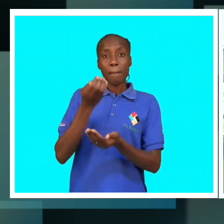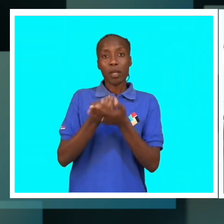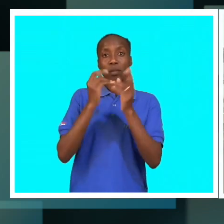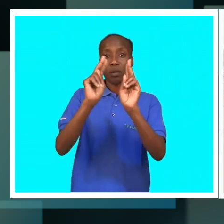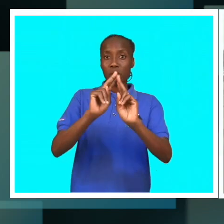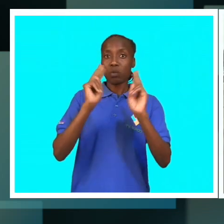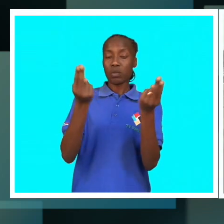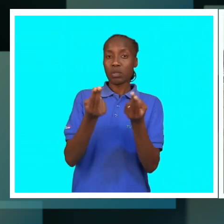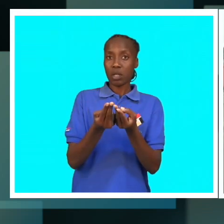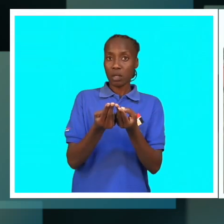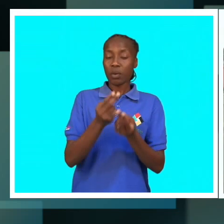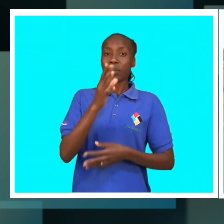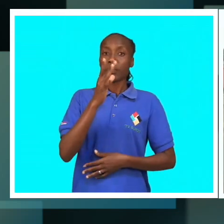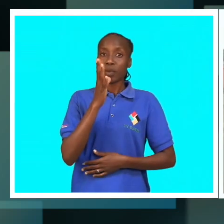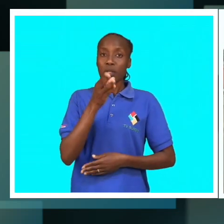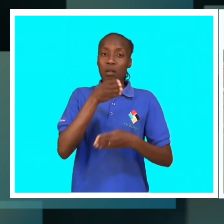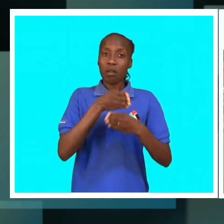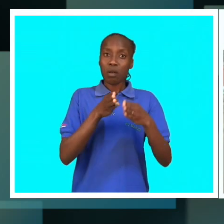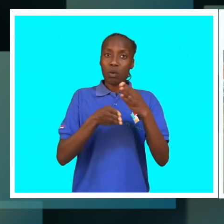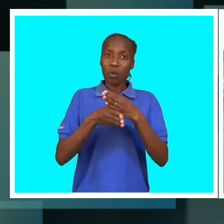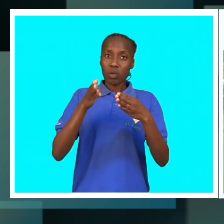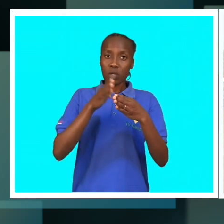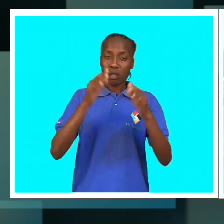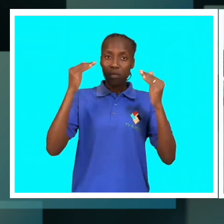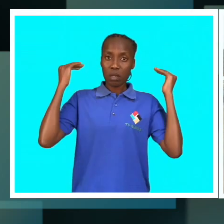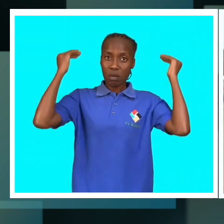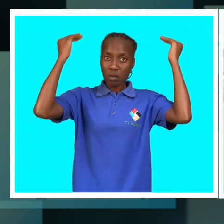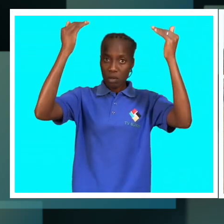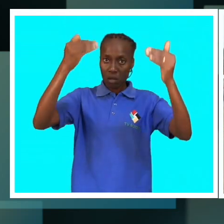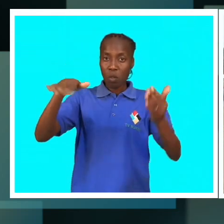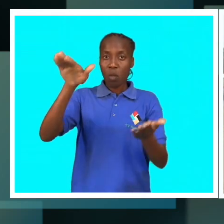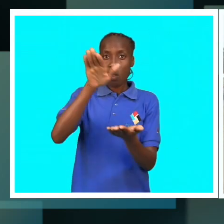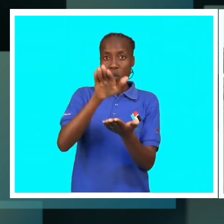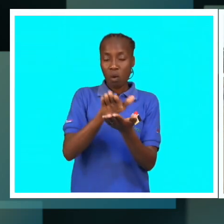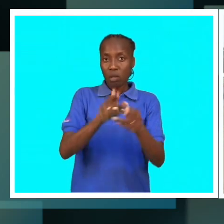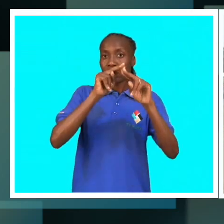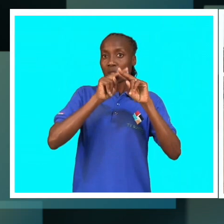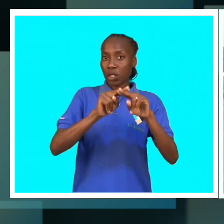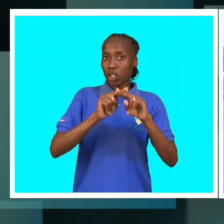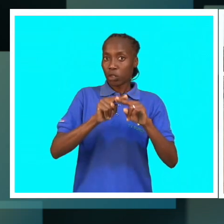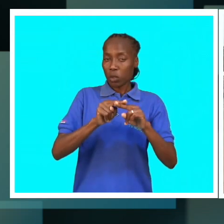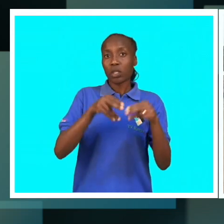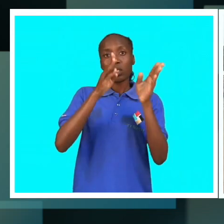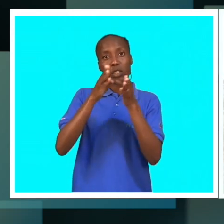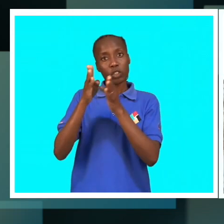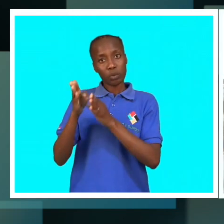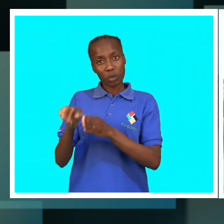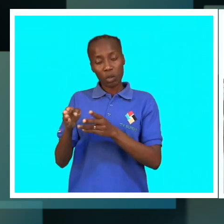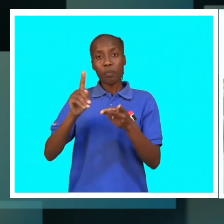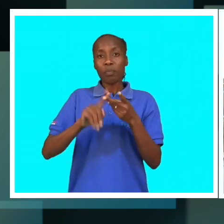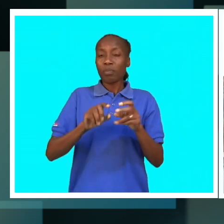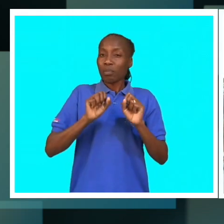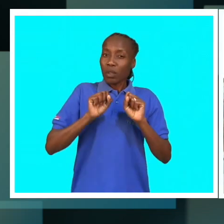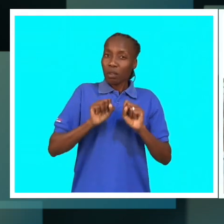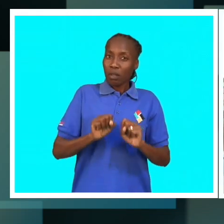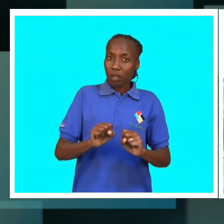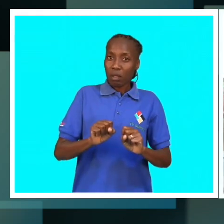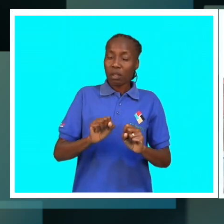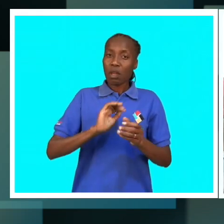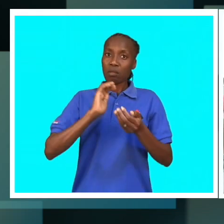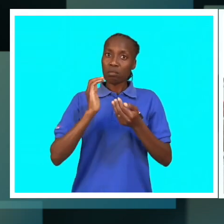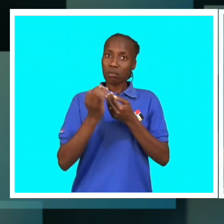Conselho Municipal a construção de alpendres nas paragens de transporte de passageiros para garantir a sua